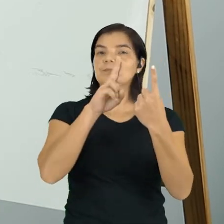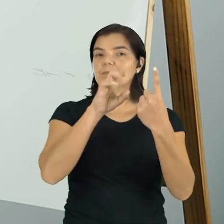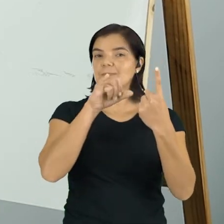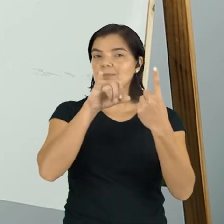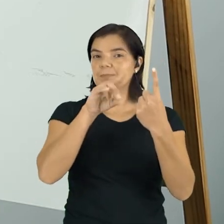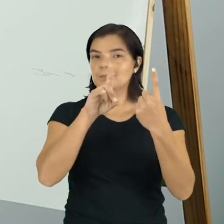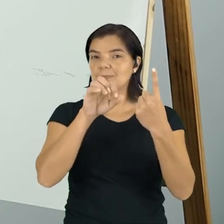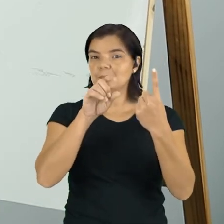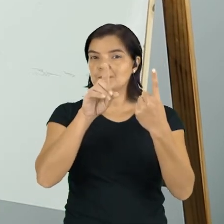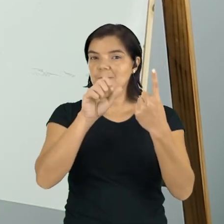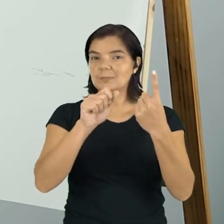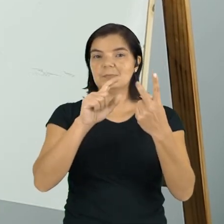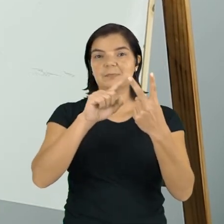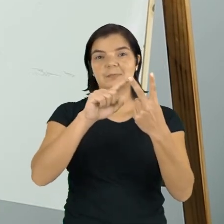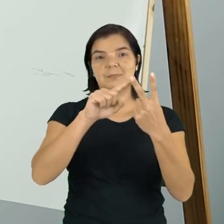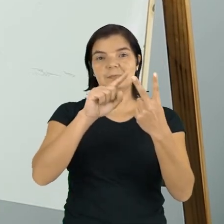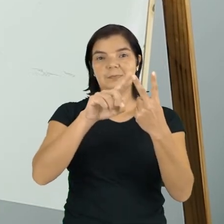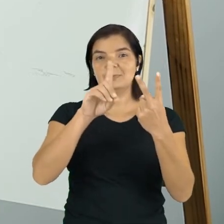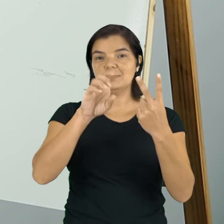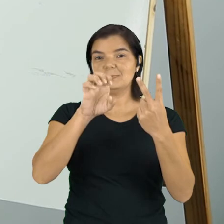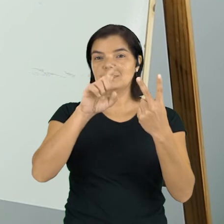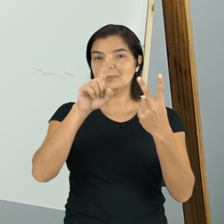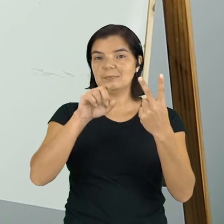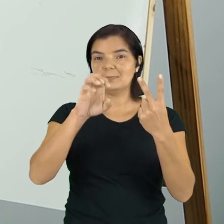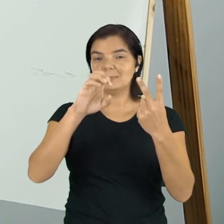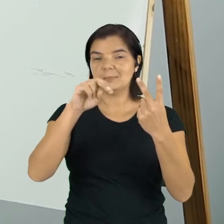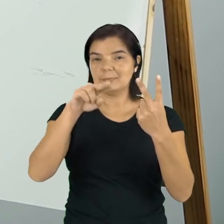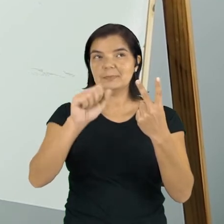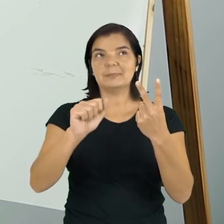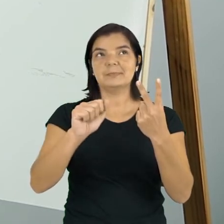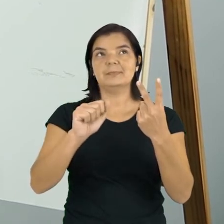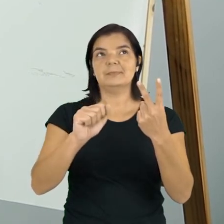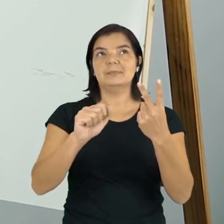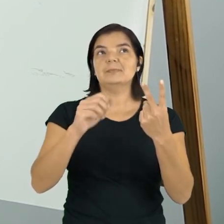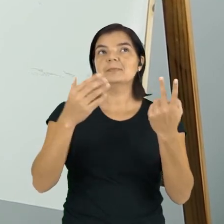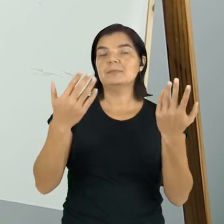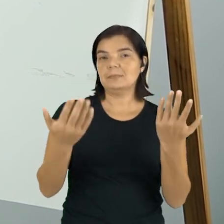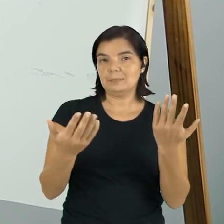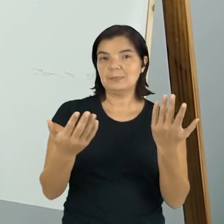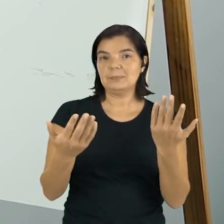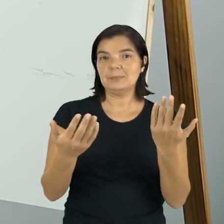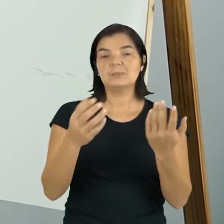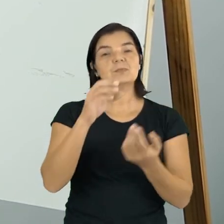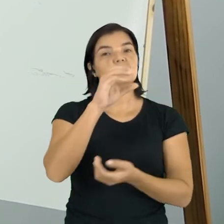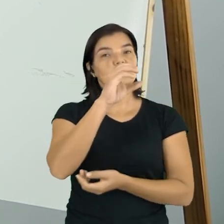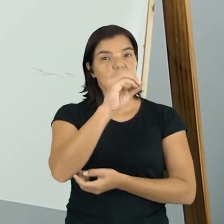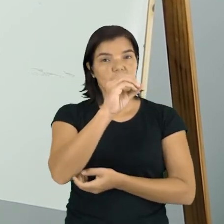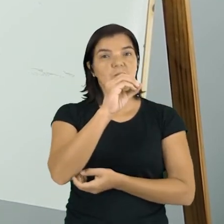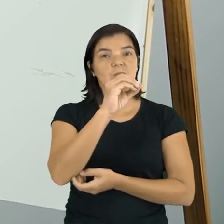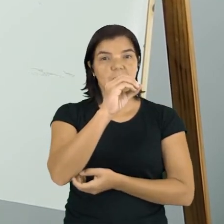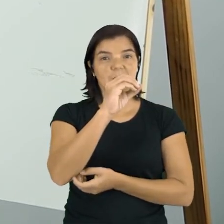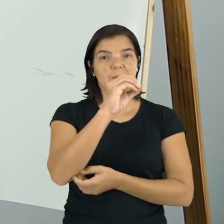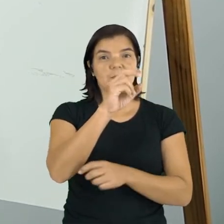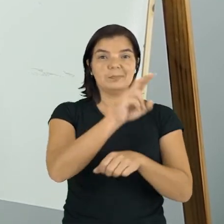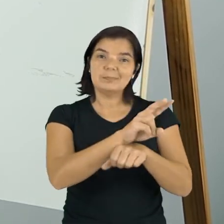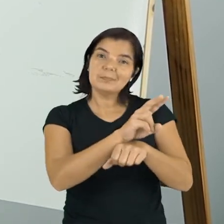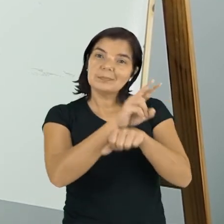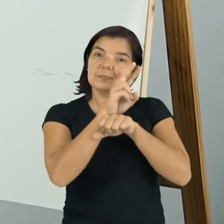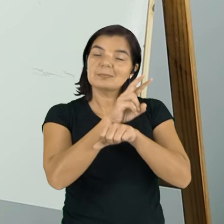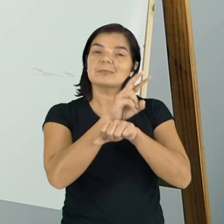unidade, dezena e aqui eu teria centena. No caso, o 0 vai lá e